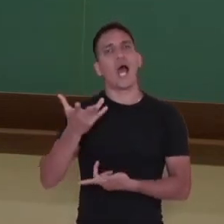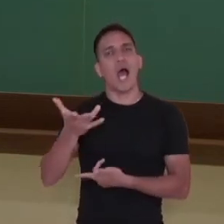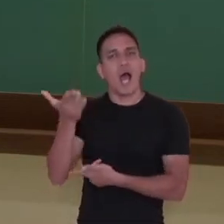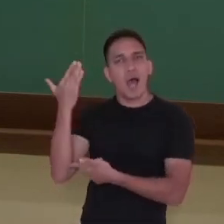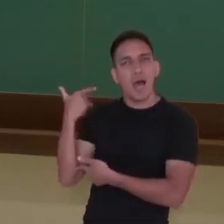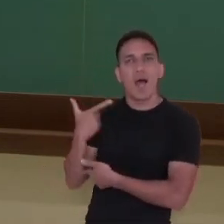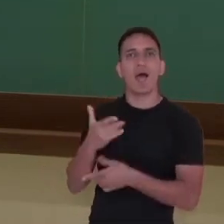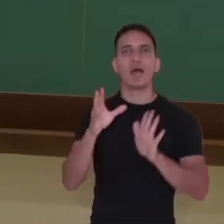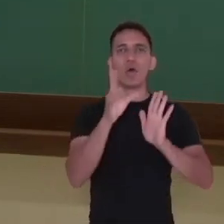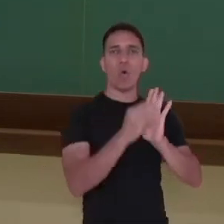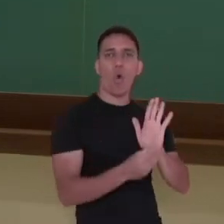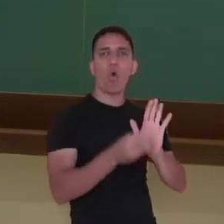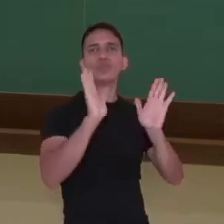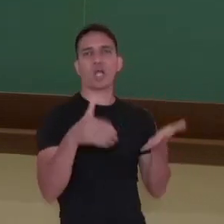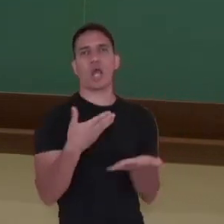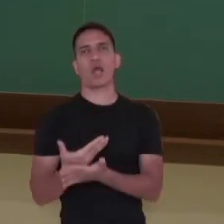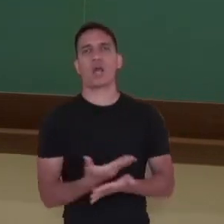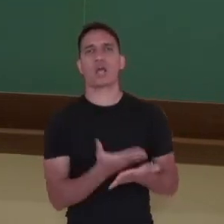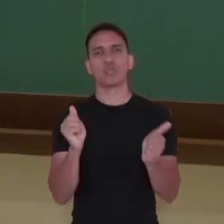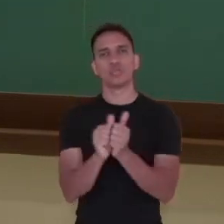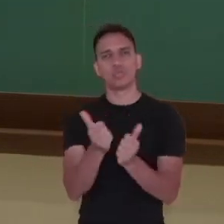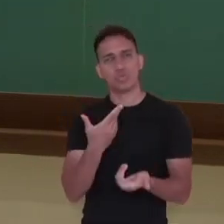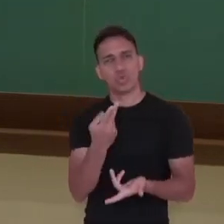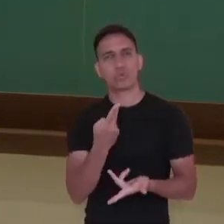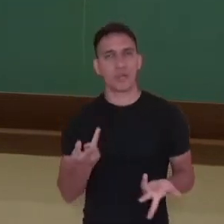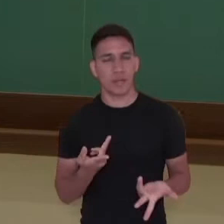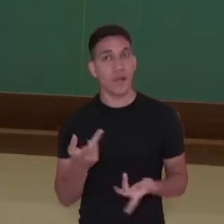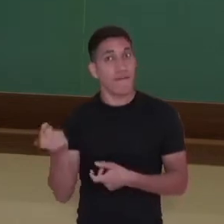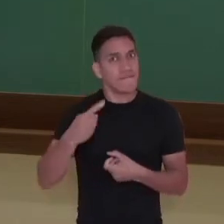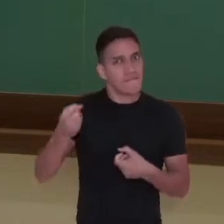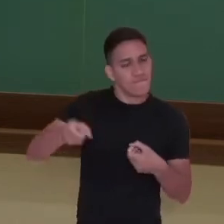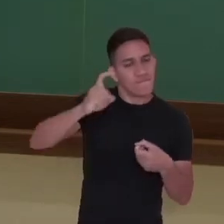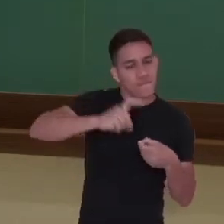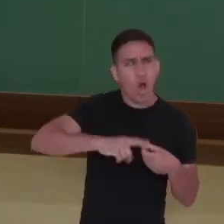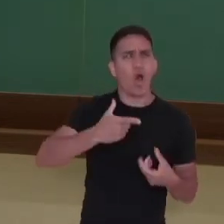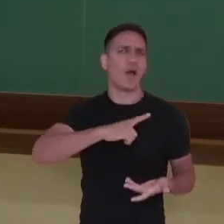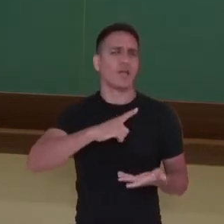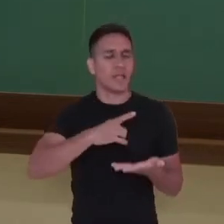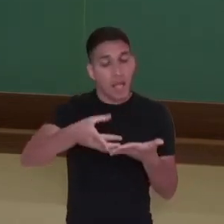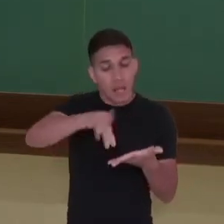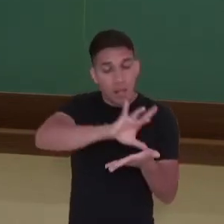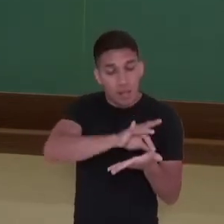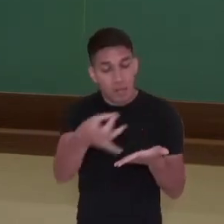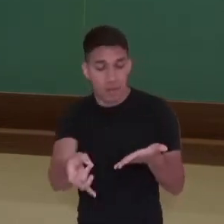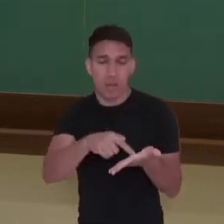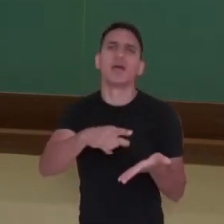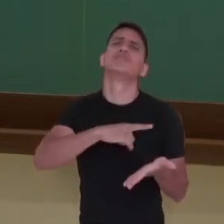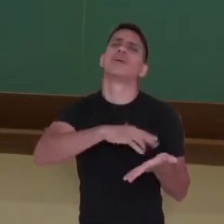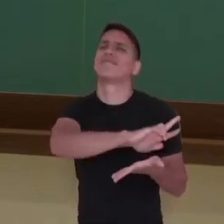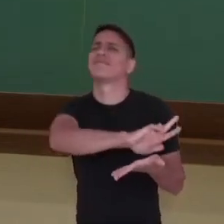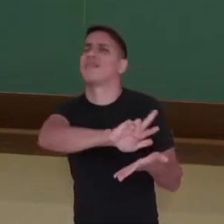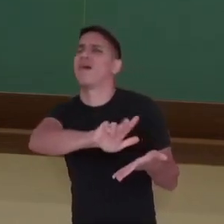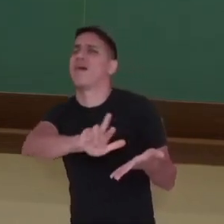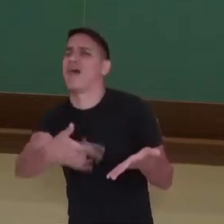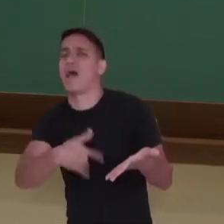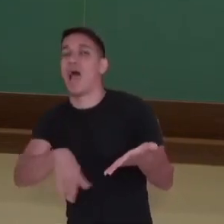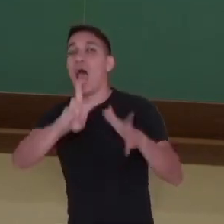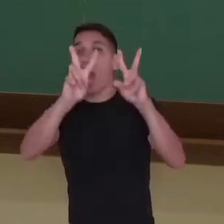trabalhou esse conteúdo comigo. Volta, você anotou tantas coisas sobre os 5 sentidos que vai